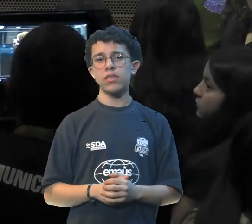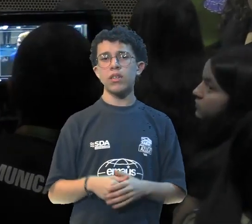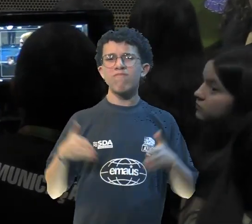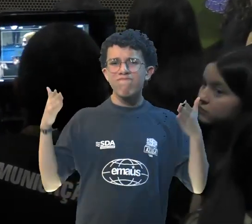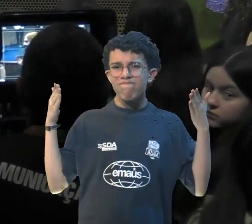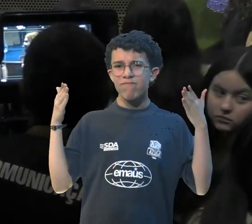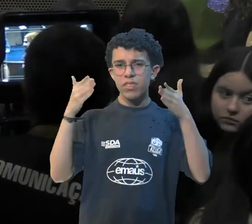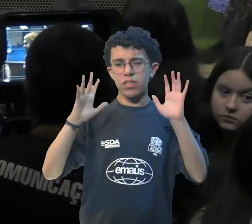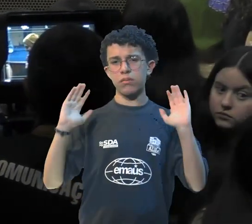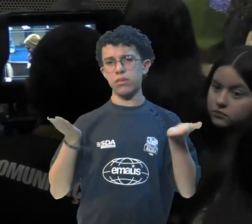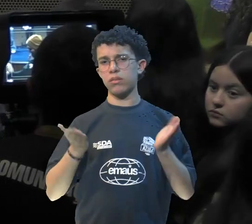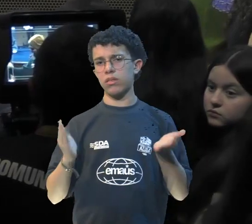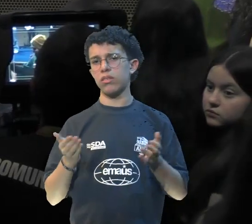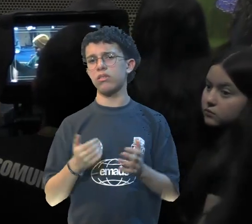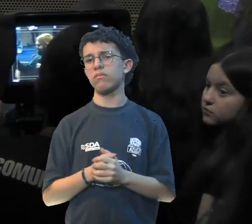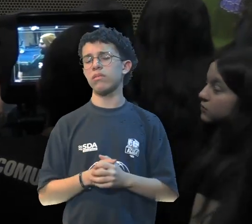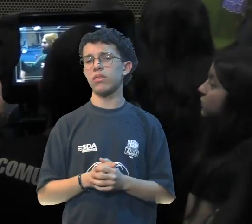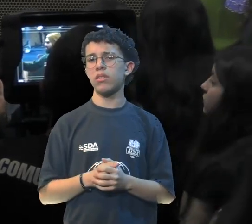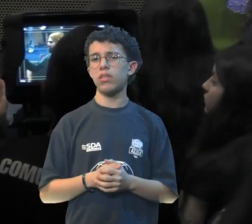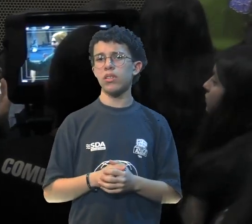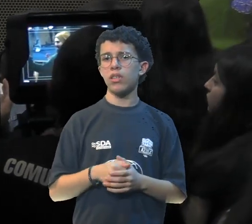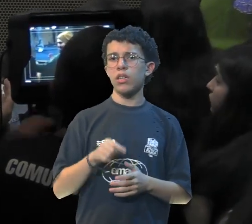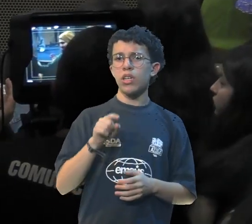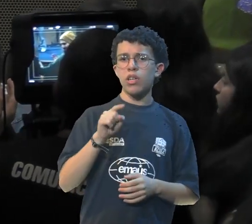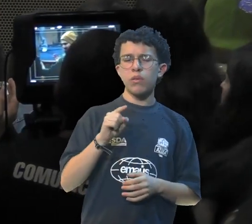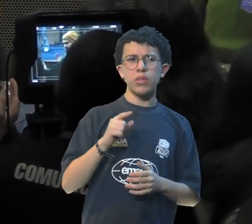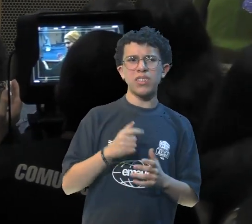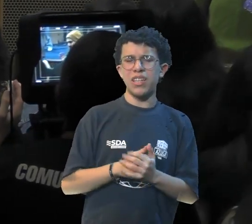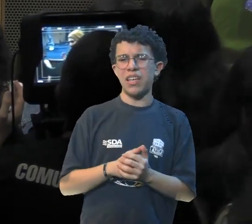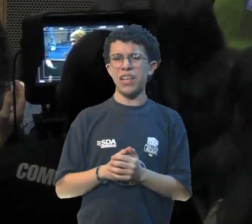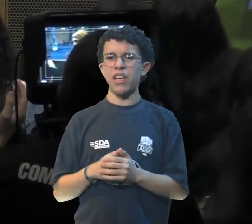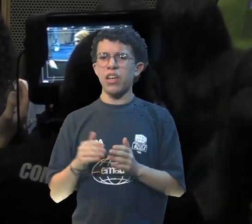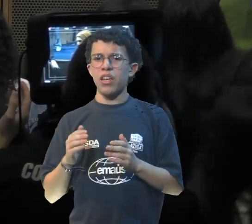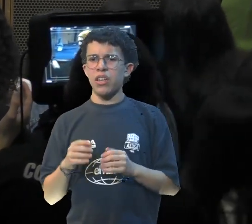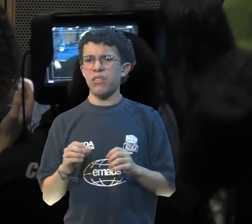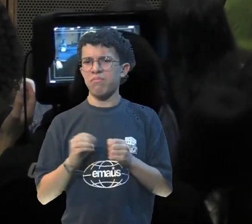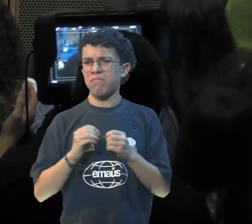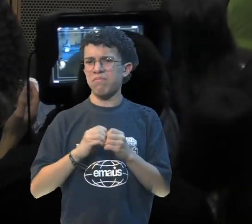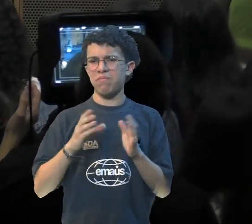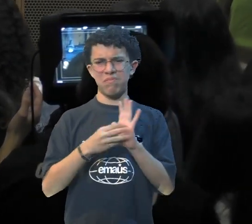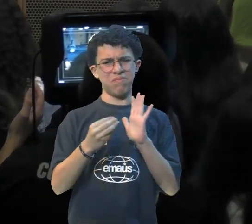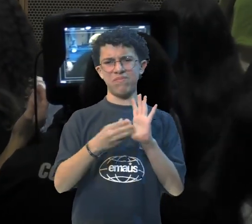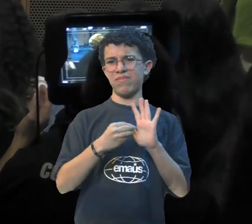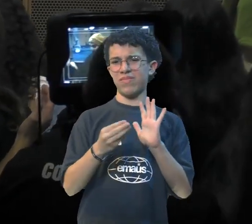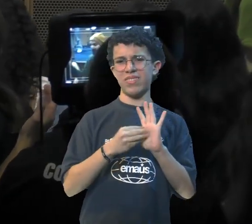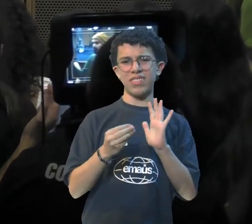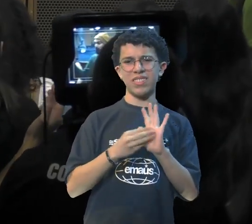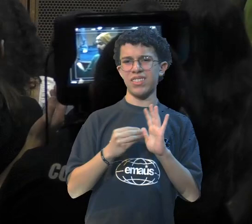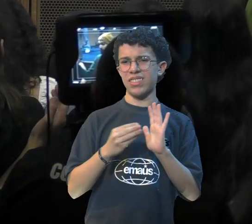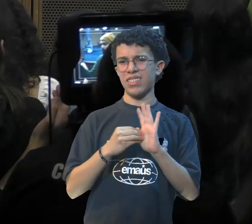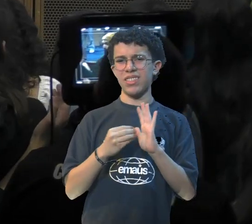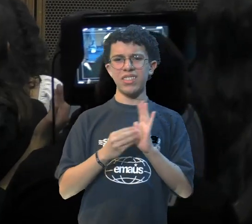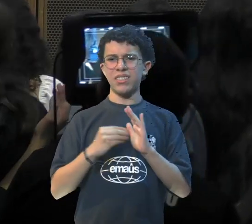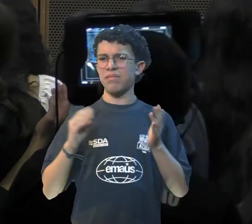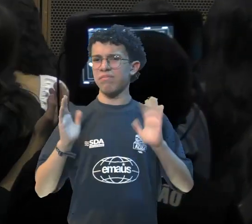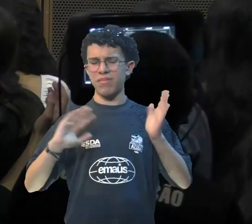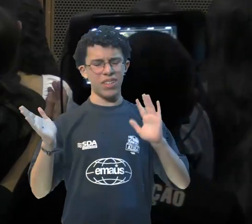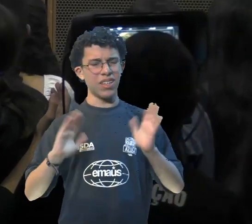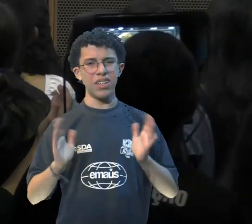Presta atenção aqui. Você não está fazendo uma reza. Que aí pronto, eu rezei com o pastor no